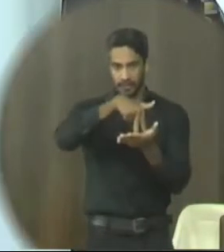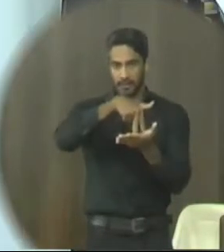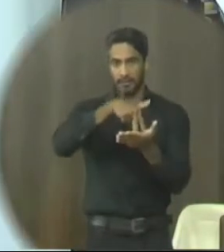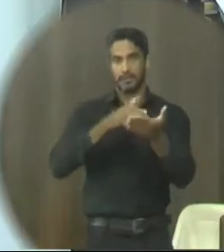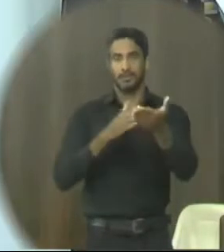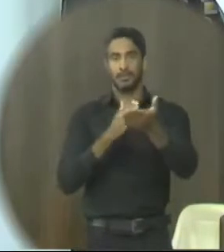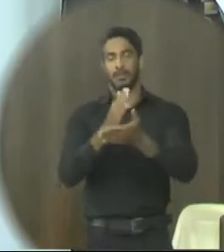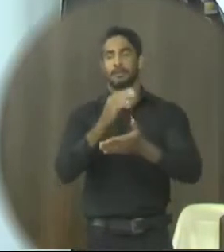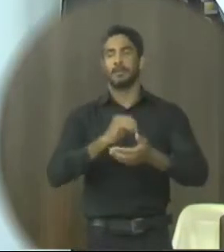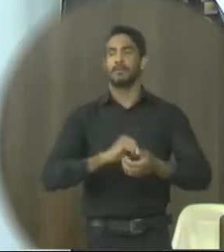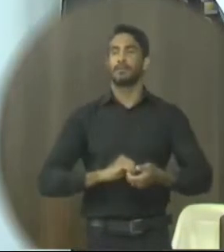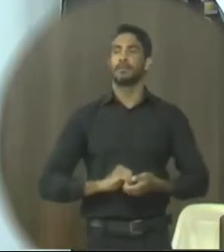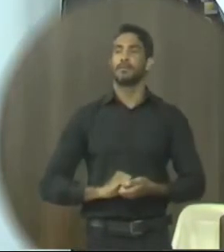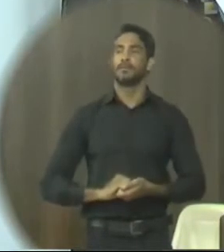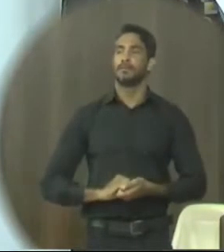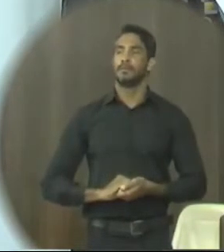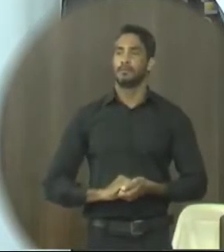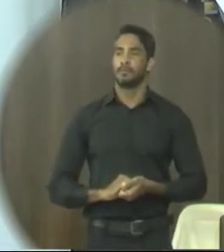Aprovado.